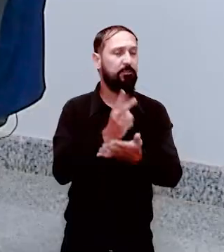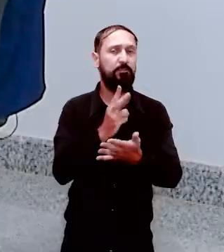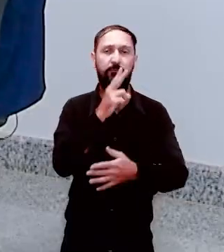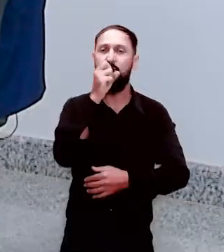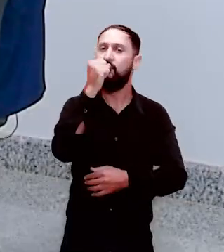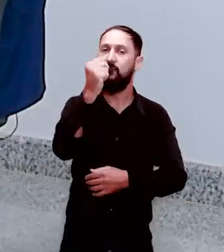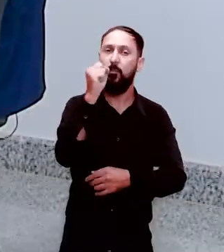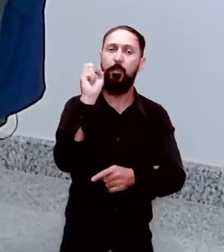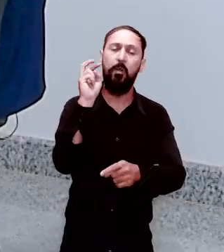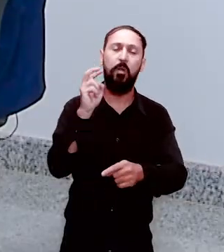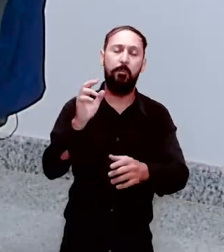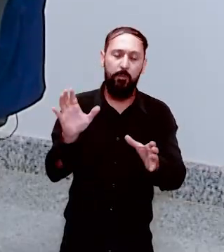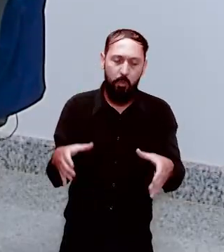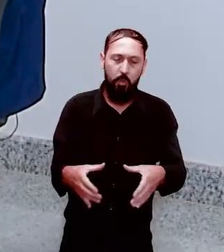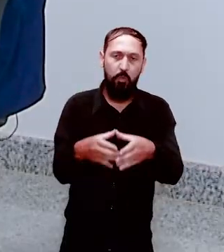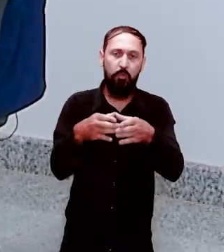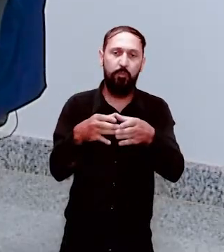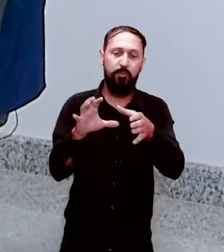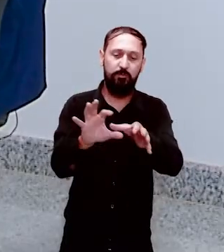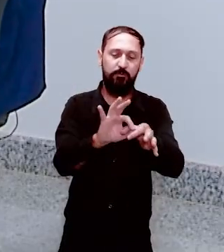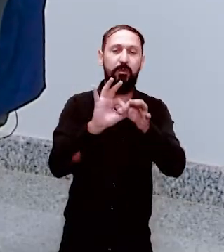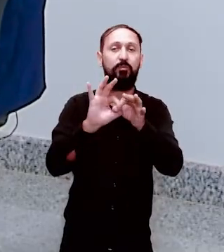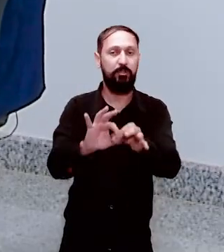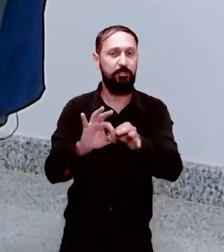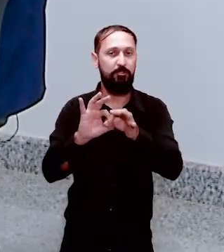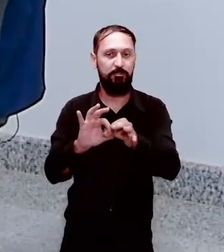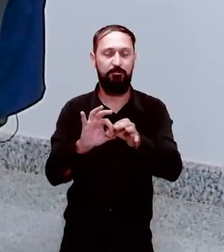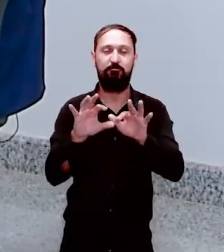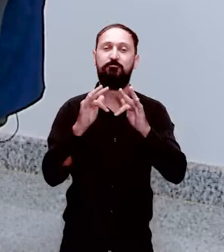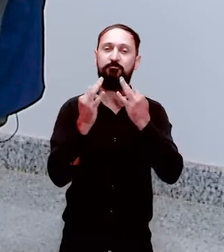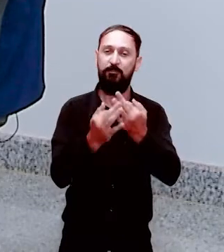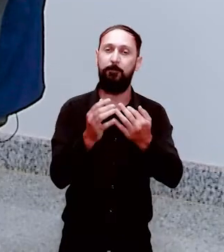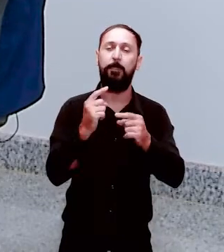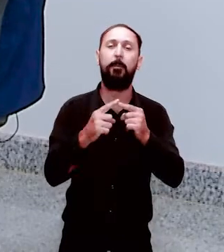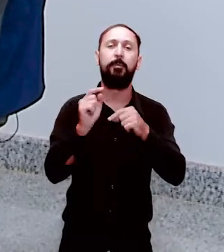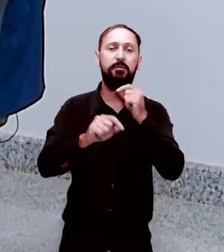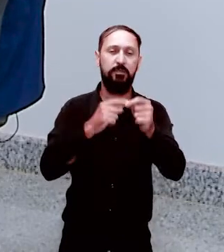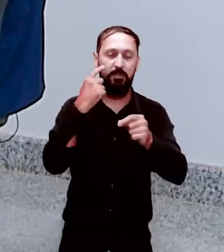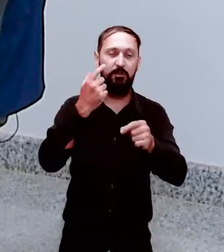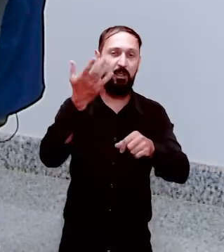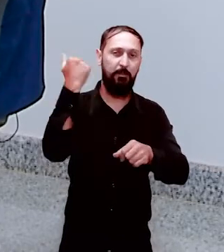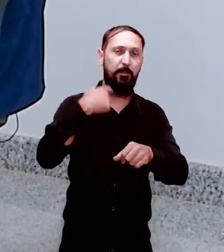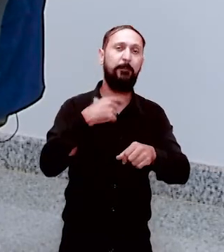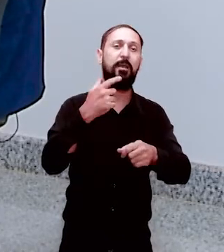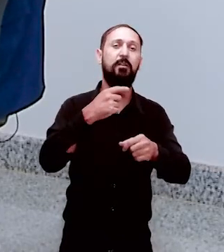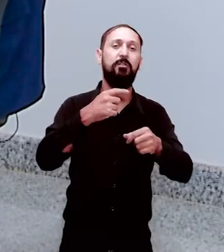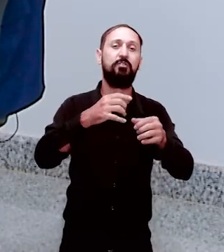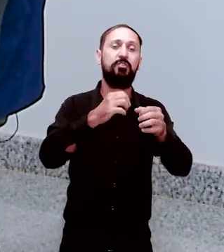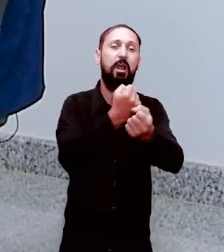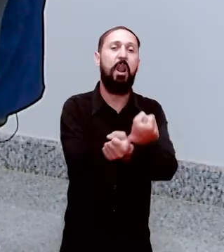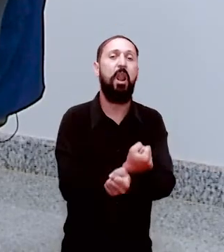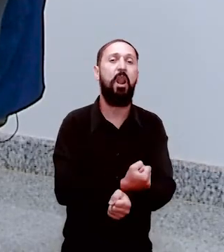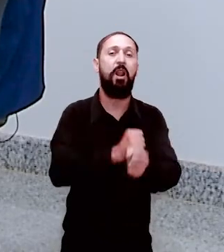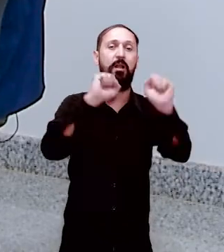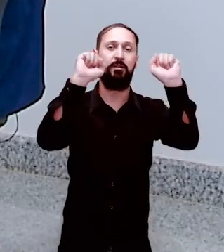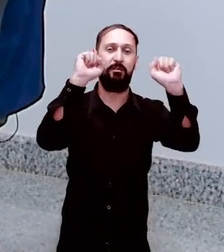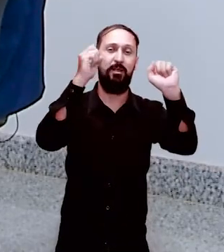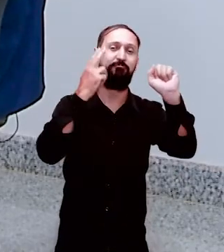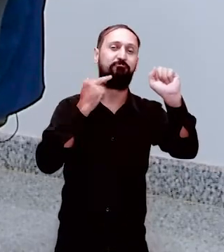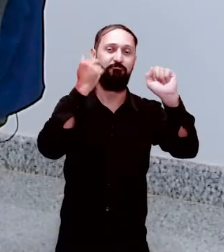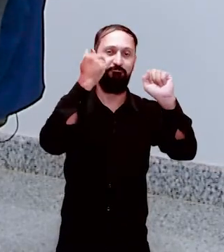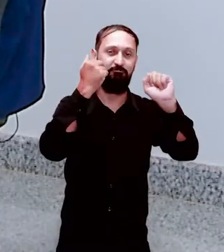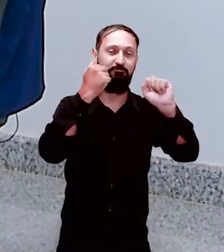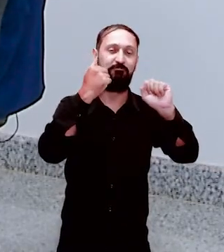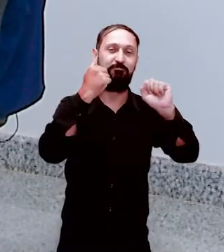A mulher negra sempre tem esse papel muito forte para tentar manter o núcleo familiar unido, né? Realmente. O que você traz do pós-abolição, que é o que nós colocamos dessa